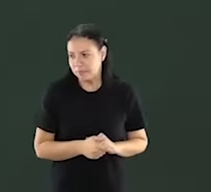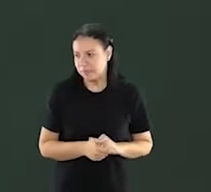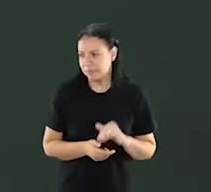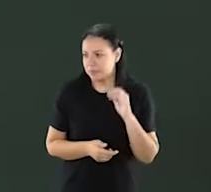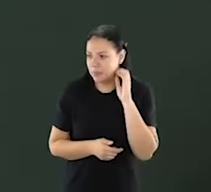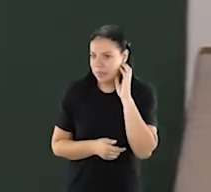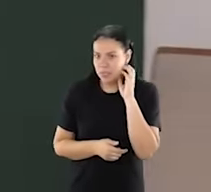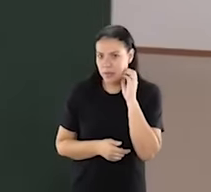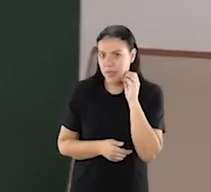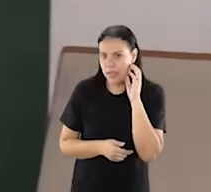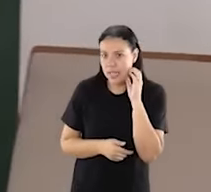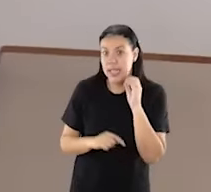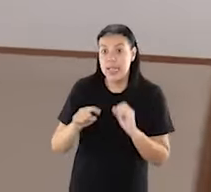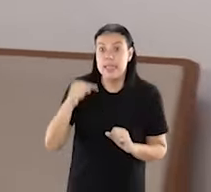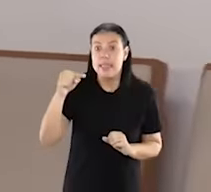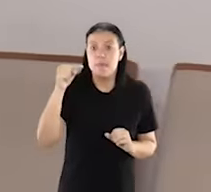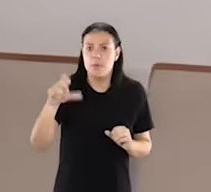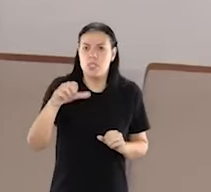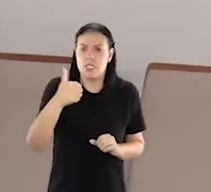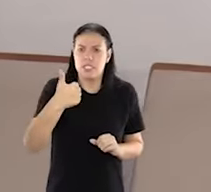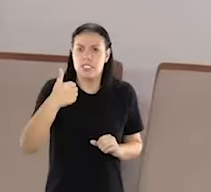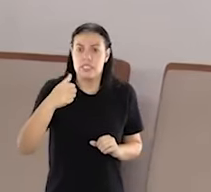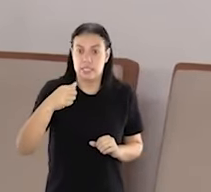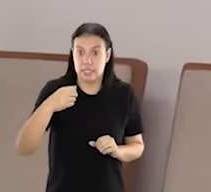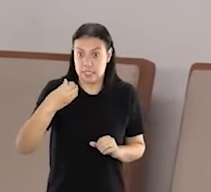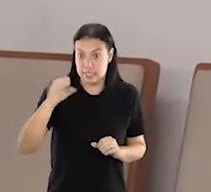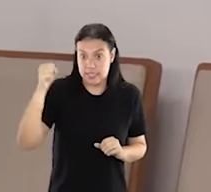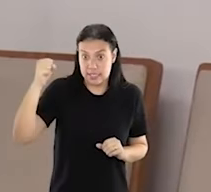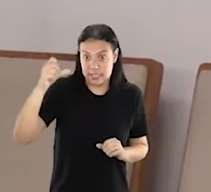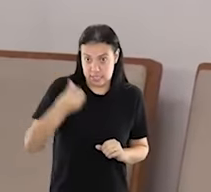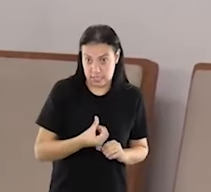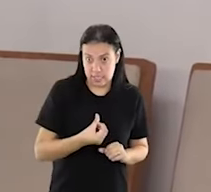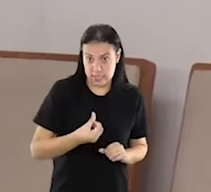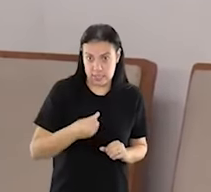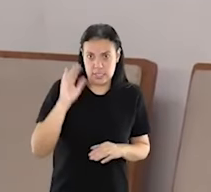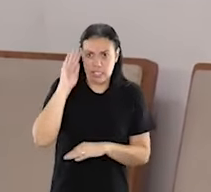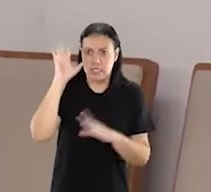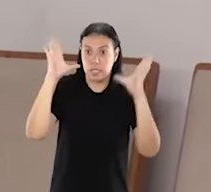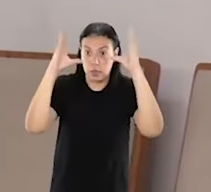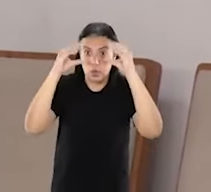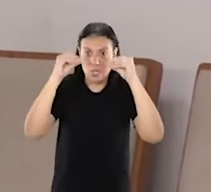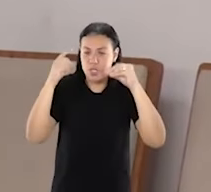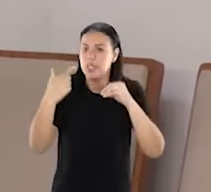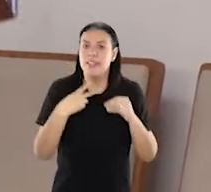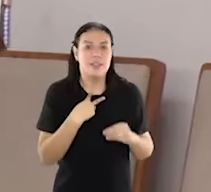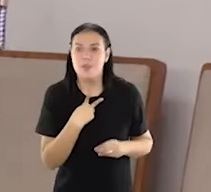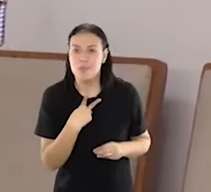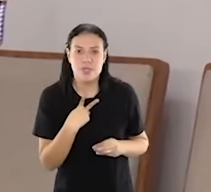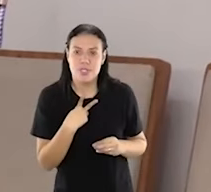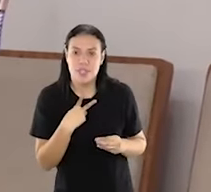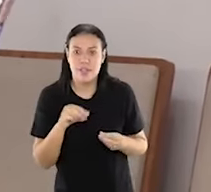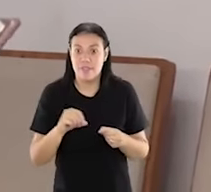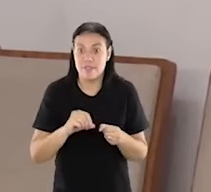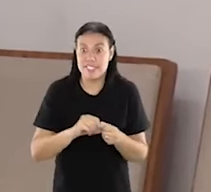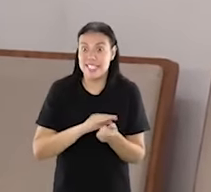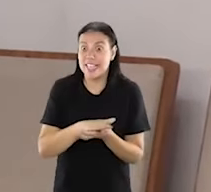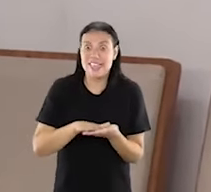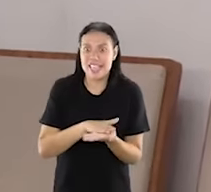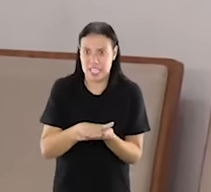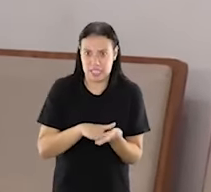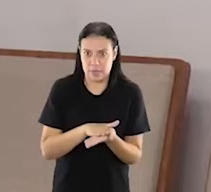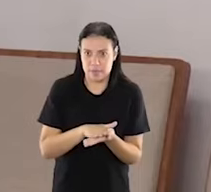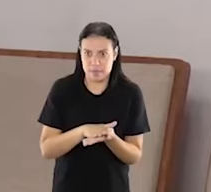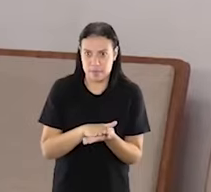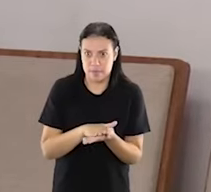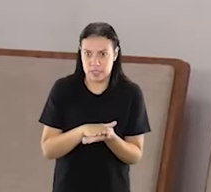governador. E não adianta mandar qualquer um no governador não, que ele nem recebe, tem que ser alguém com trânsito. E aí escolheram